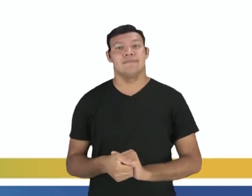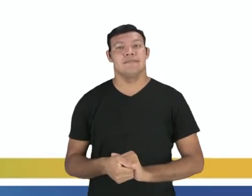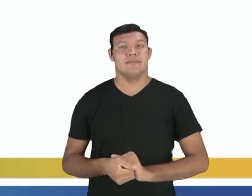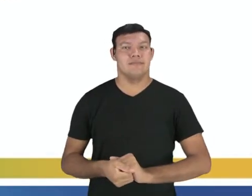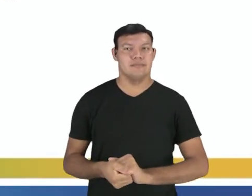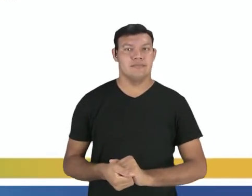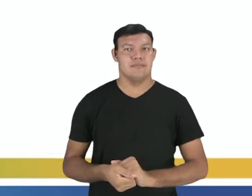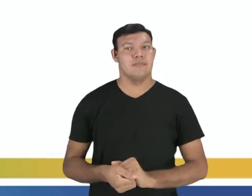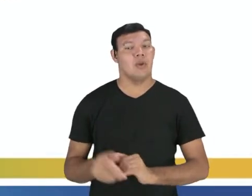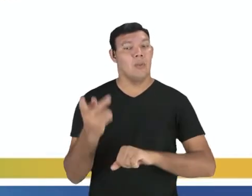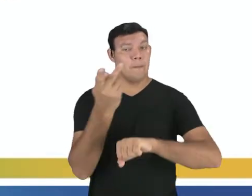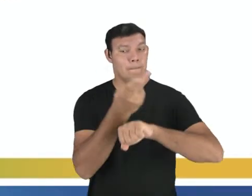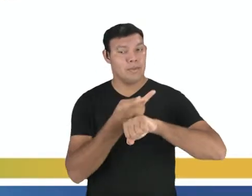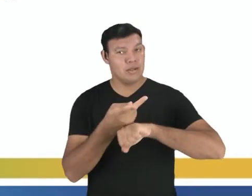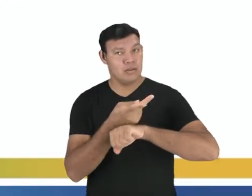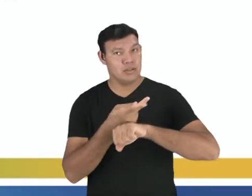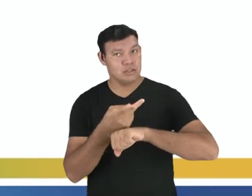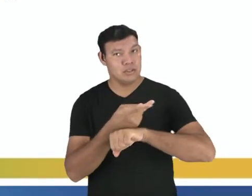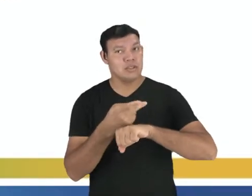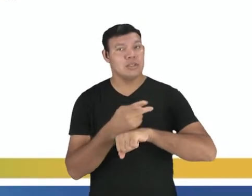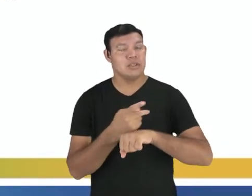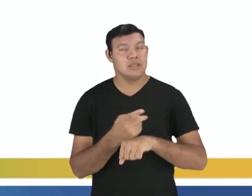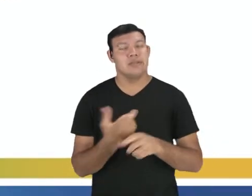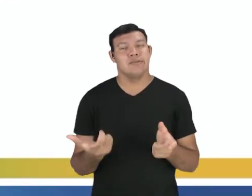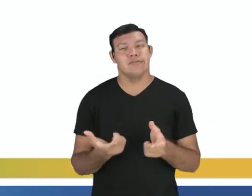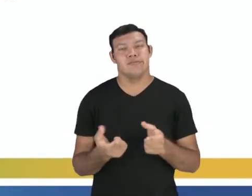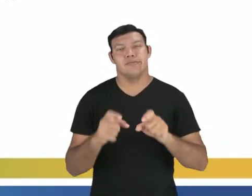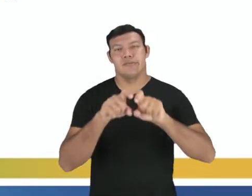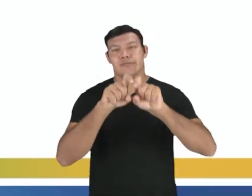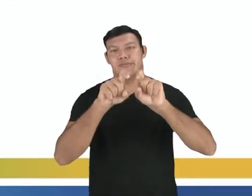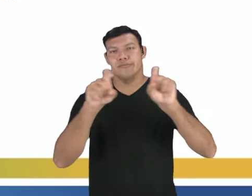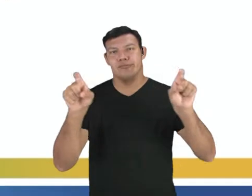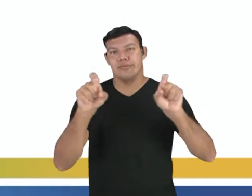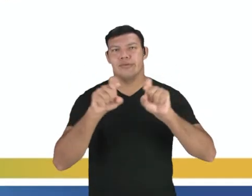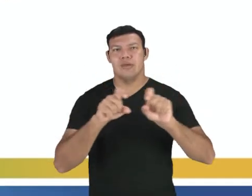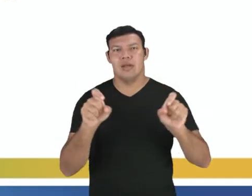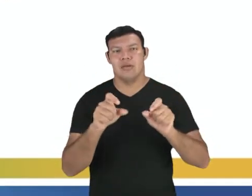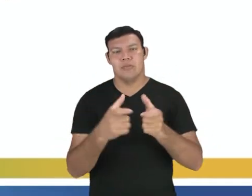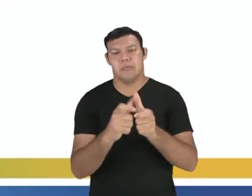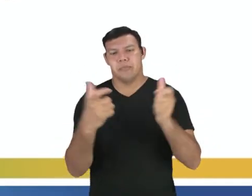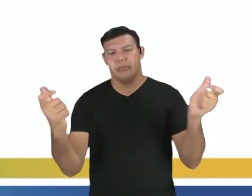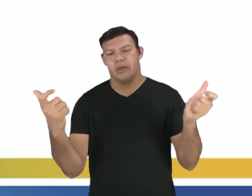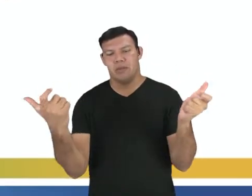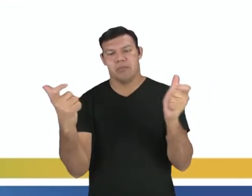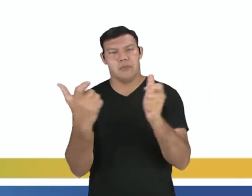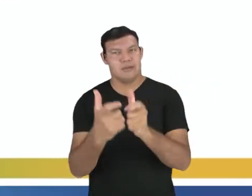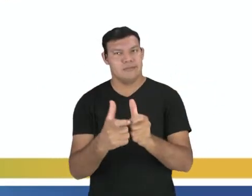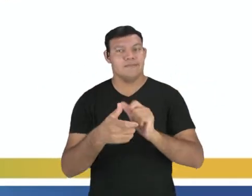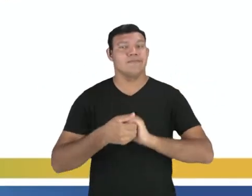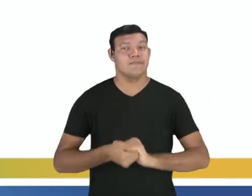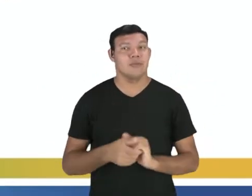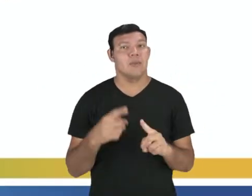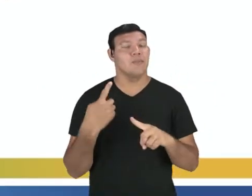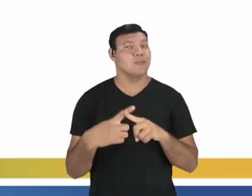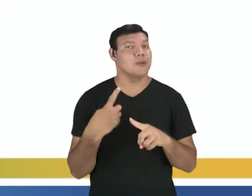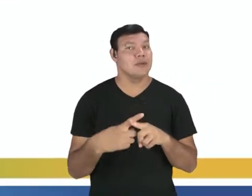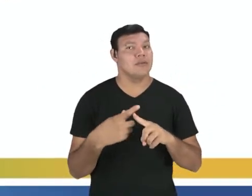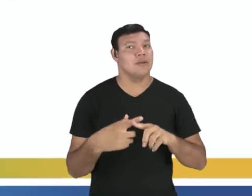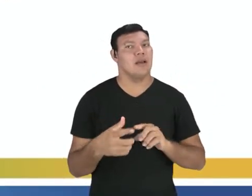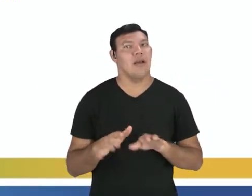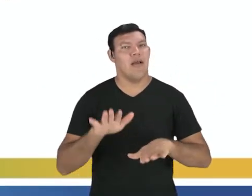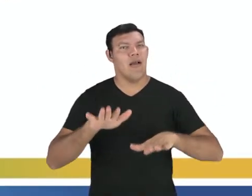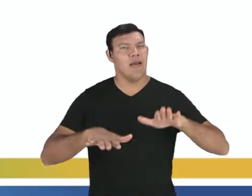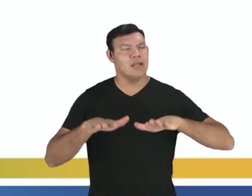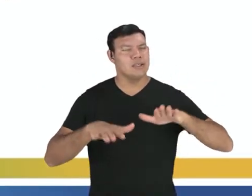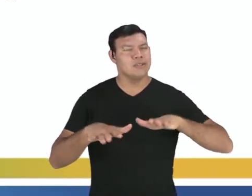apresentados. Procure colocar expressões vagas, a maioria, a minoria, a grande parte. Por quê, galera? Que às vezes você